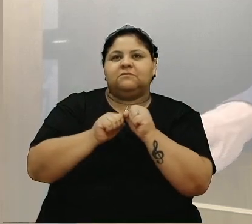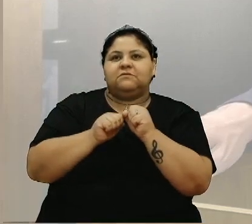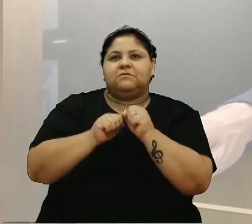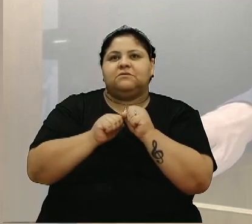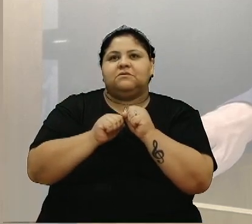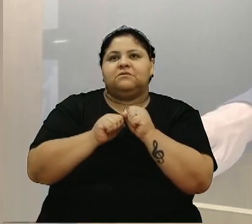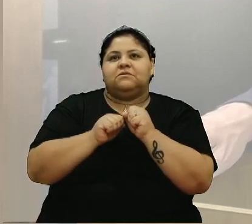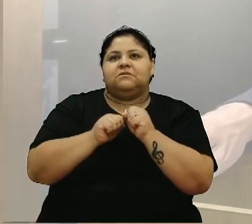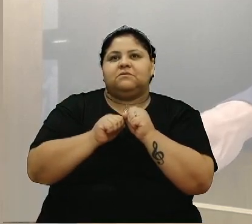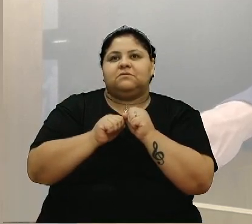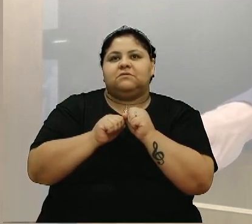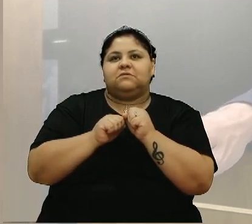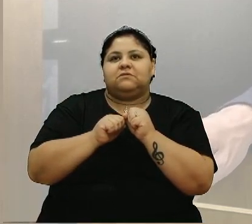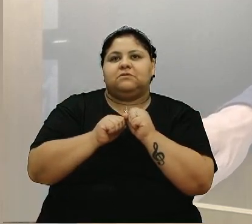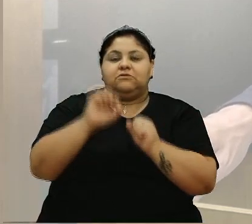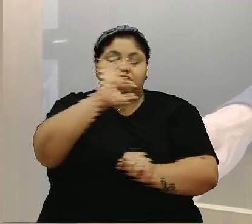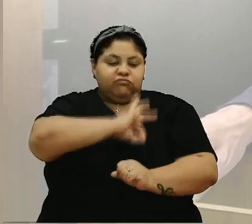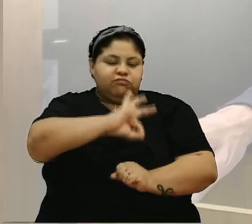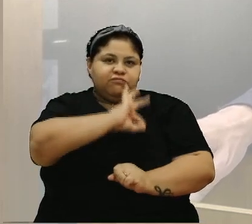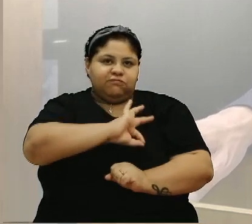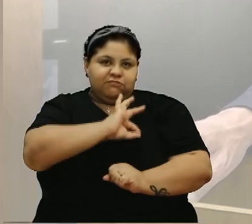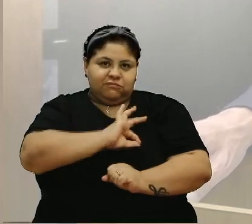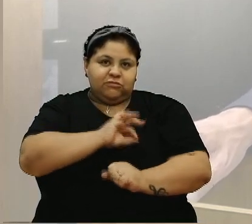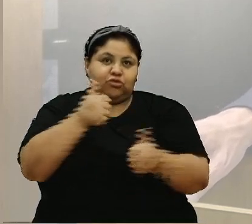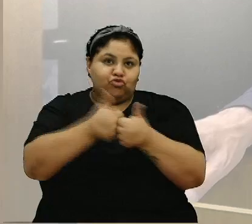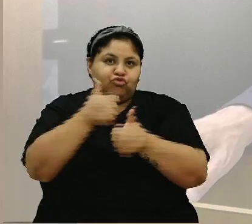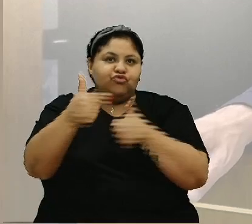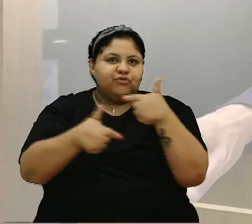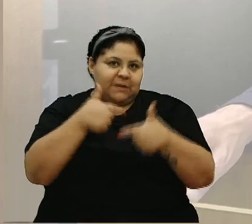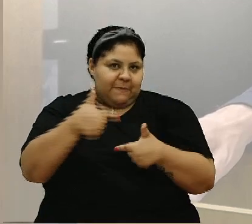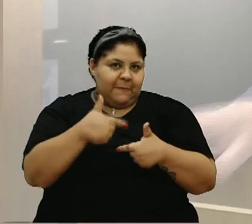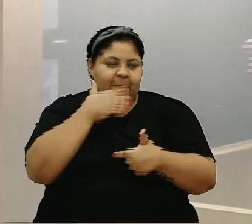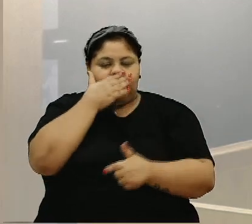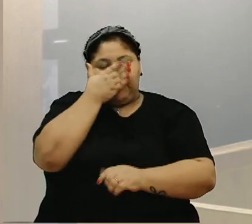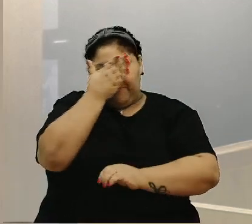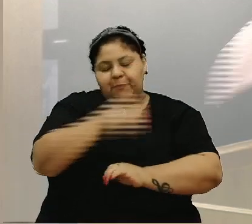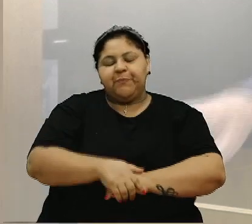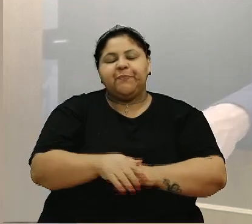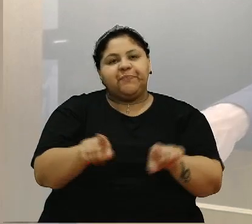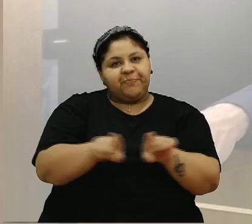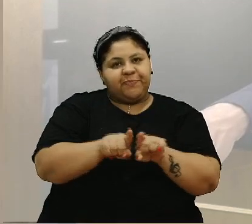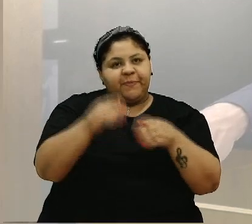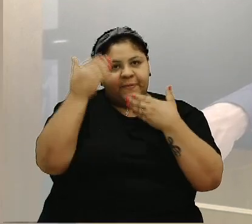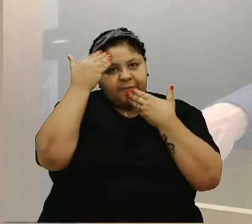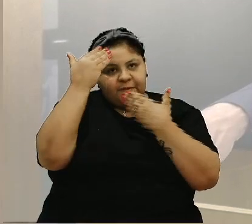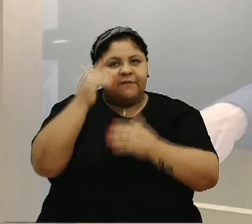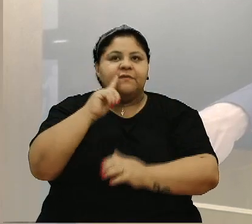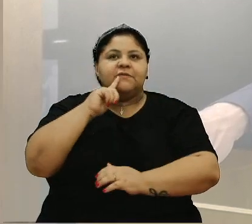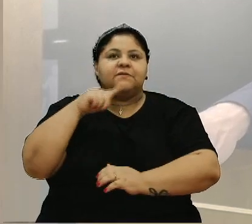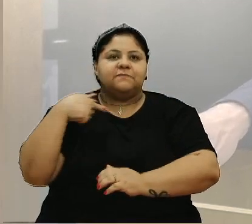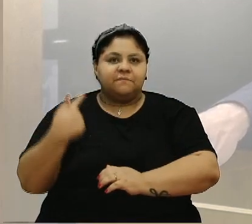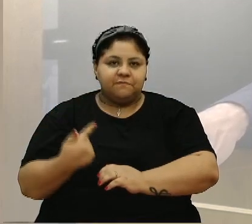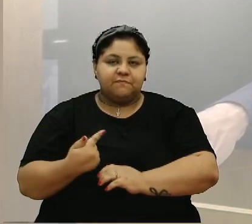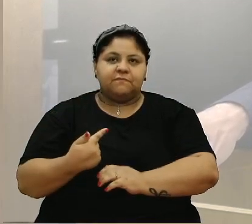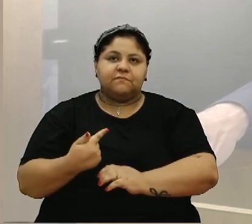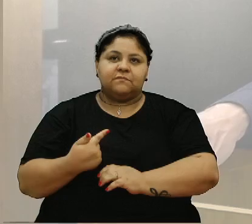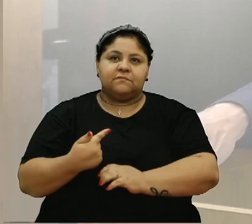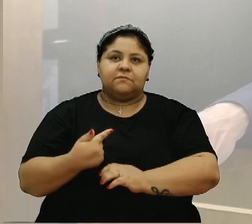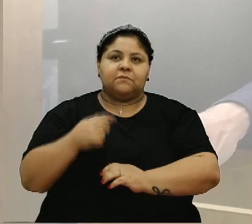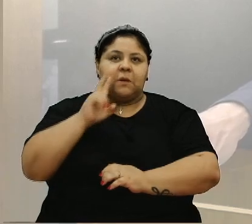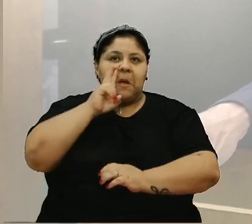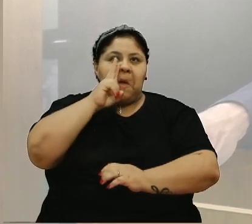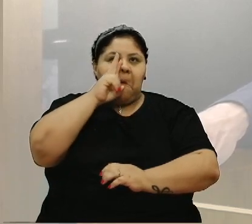e botar o provento em sua casa. Quero agradecer primeiro a Gladys Frisso, uma